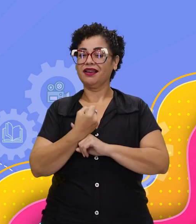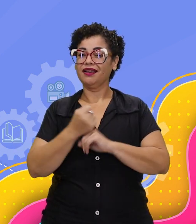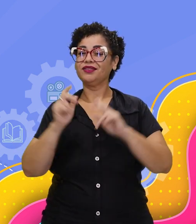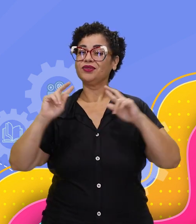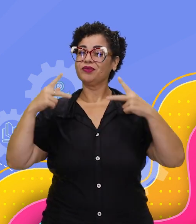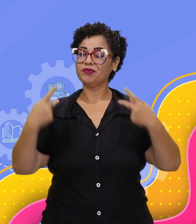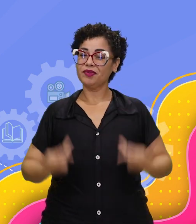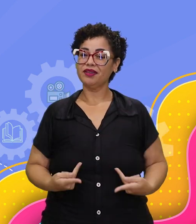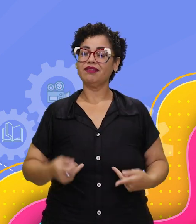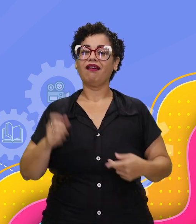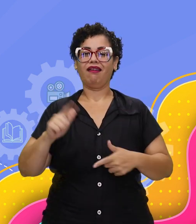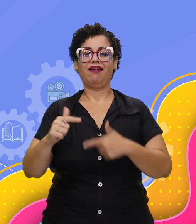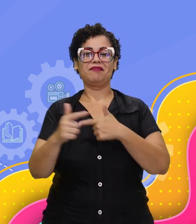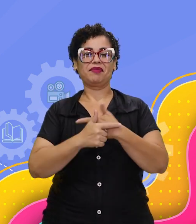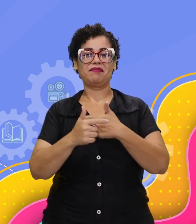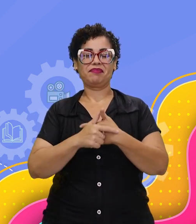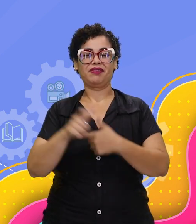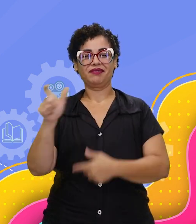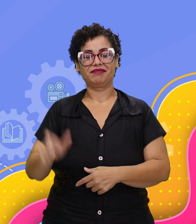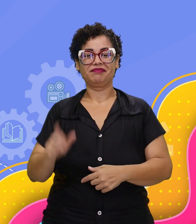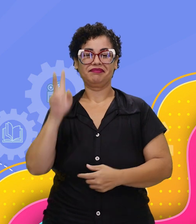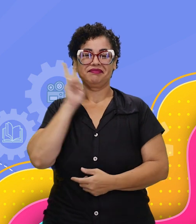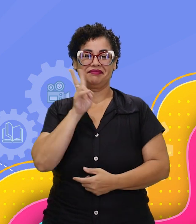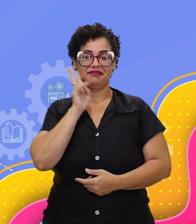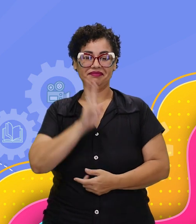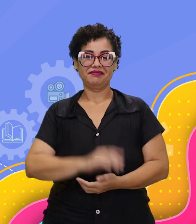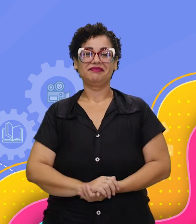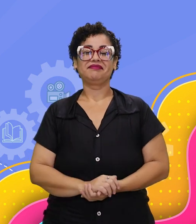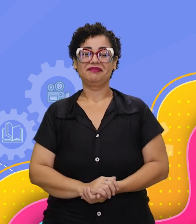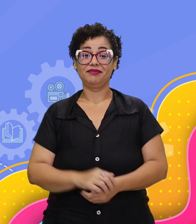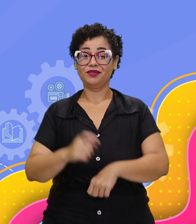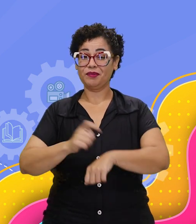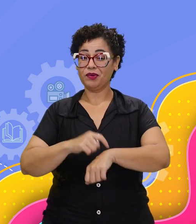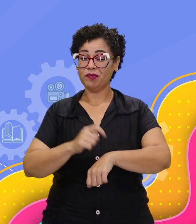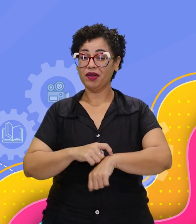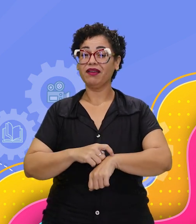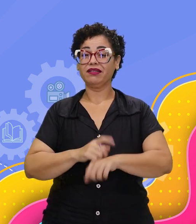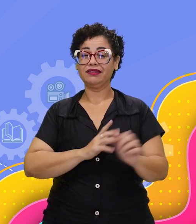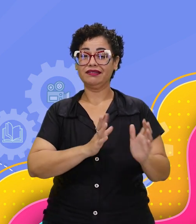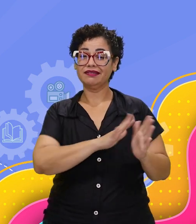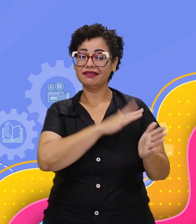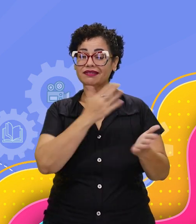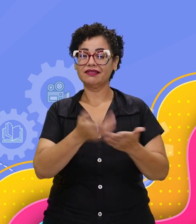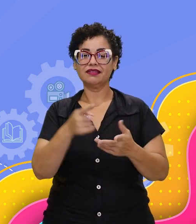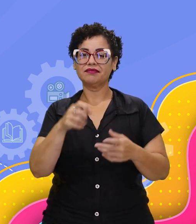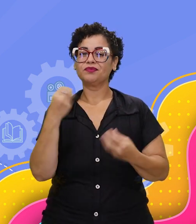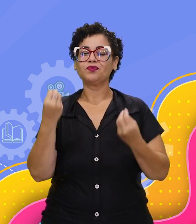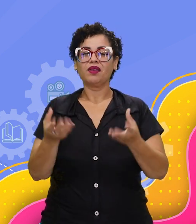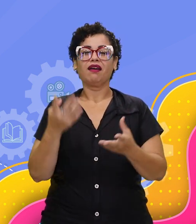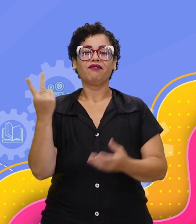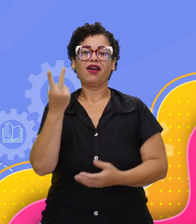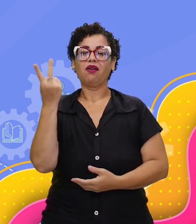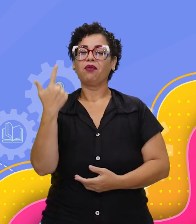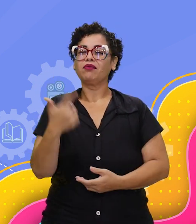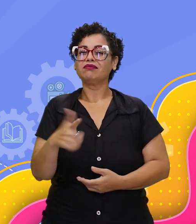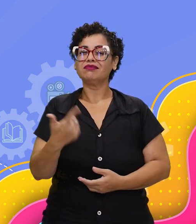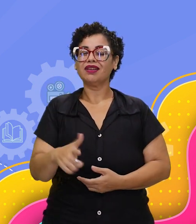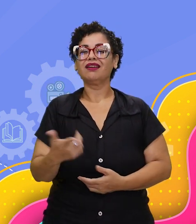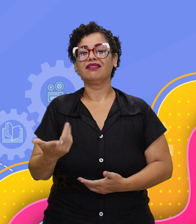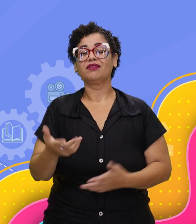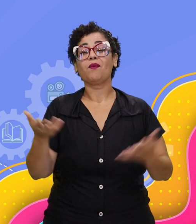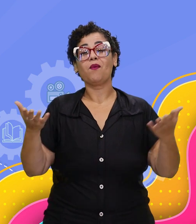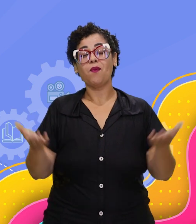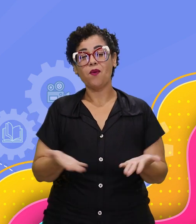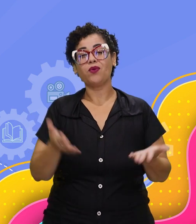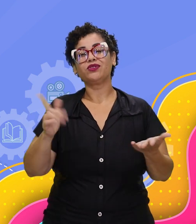sociedades humanas é papel do historiador. E no momento em que estamos vivendo, nem sempre isso é valorizado. Eu diria que